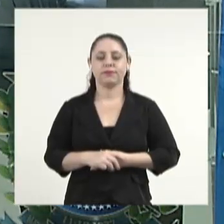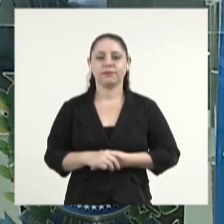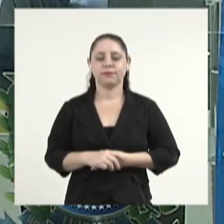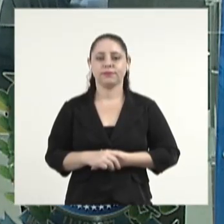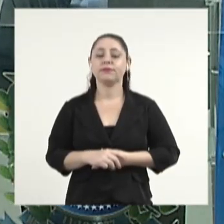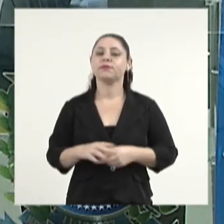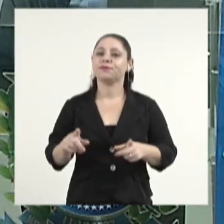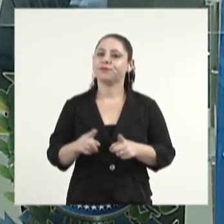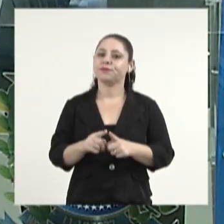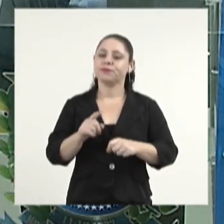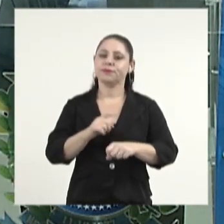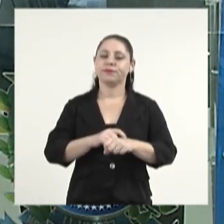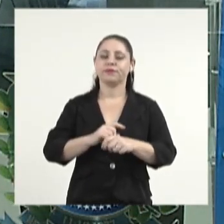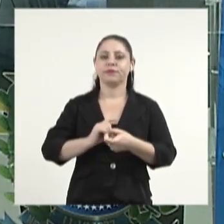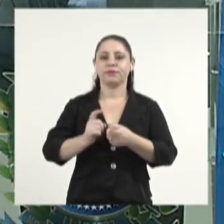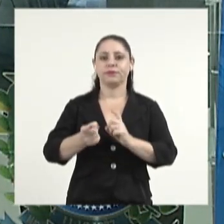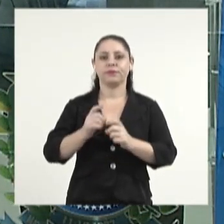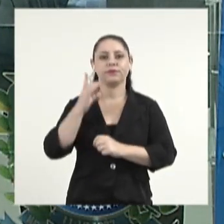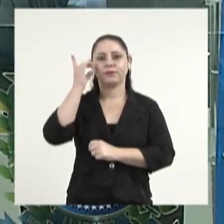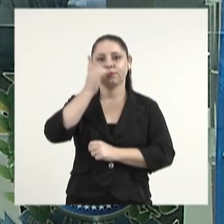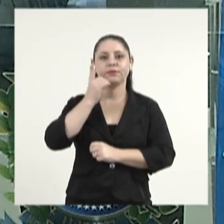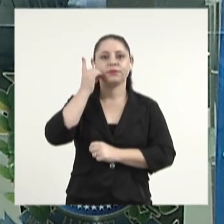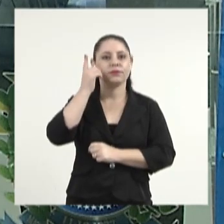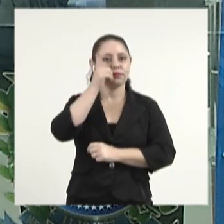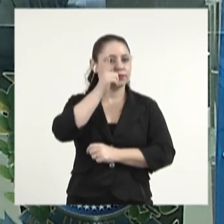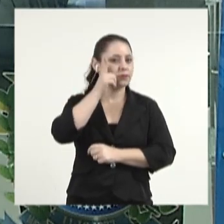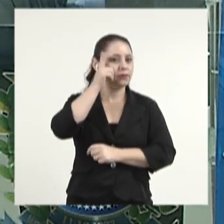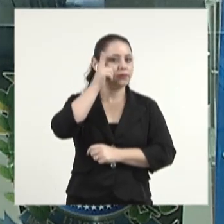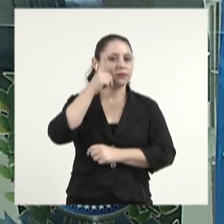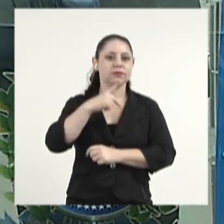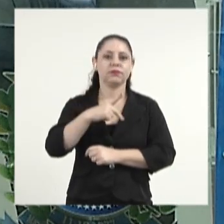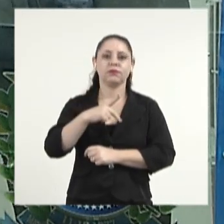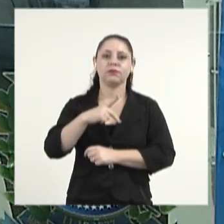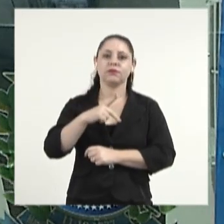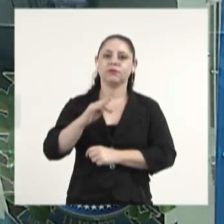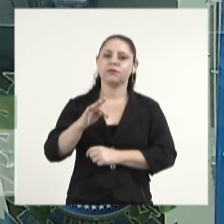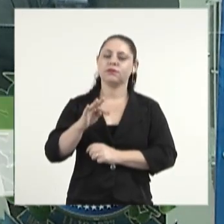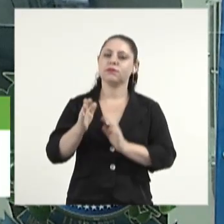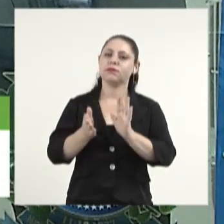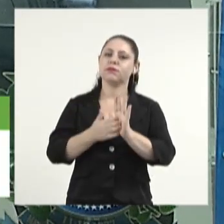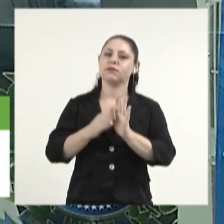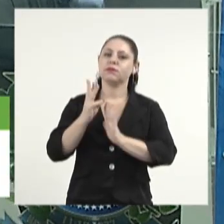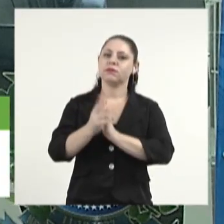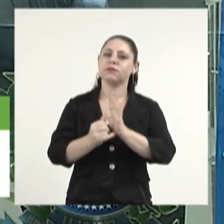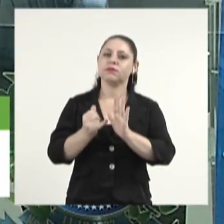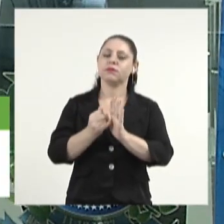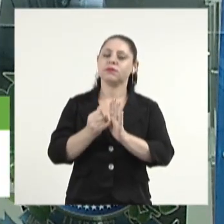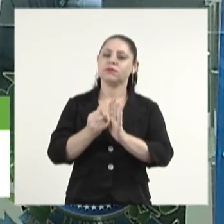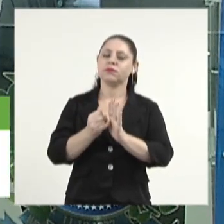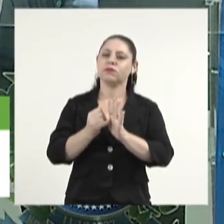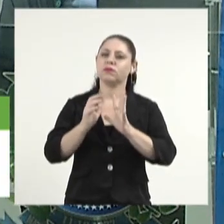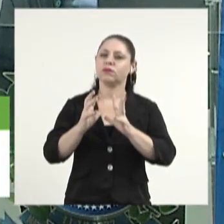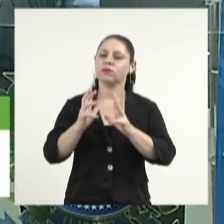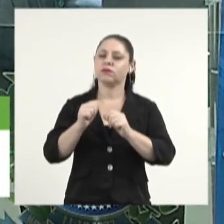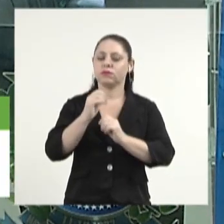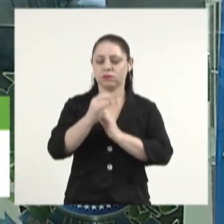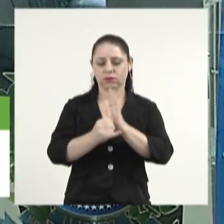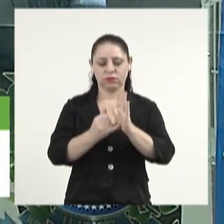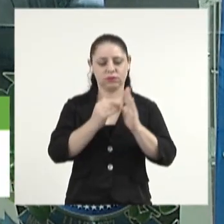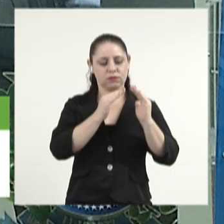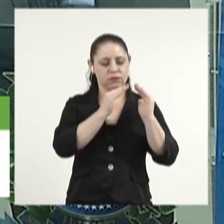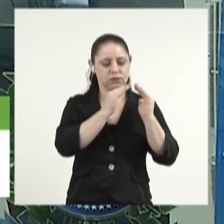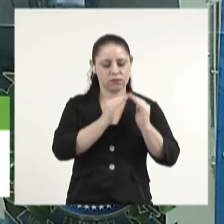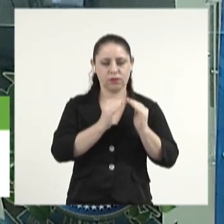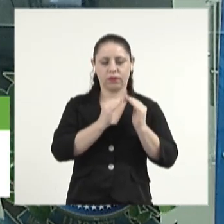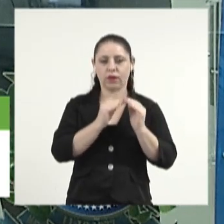Bom, e também durante o pequeno expediente, a deputada Gleice Jane, do PT, propôs um projeto de lei que prevê que todos os projetos